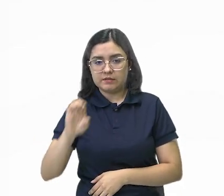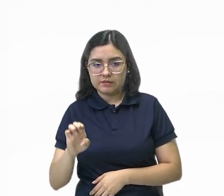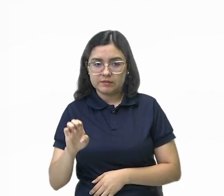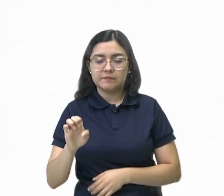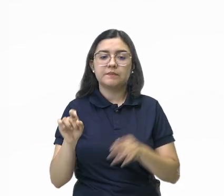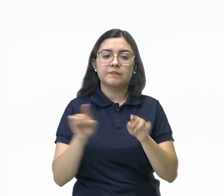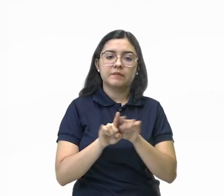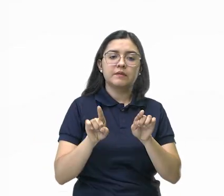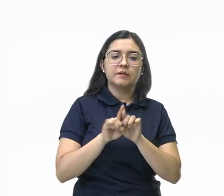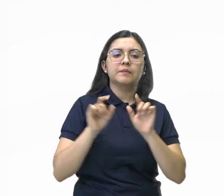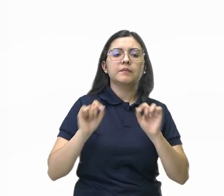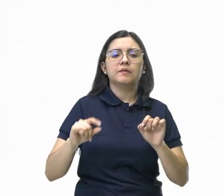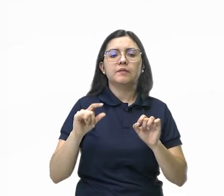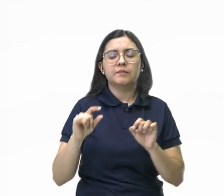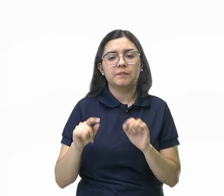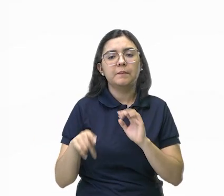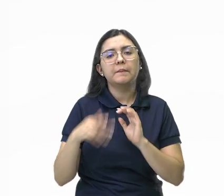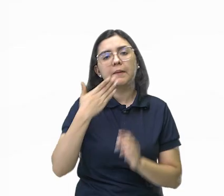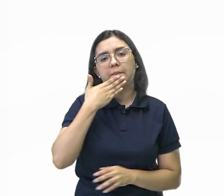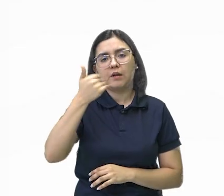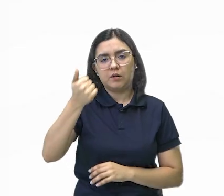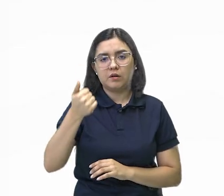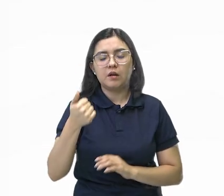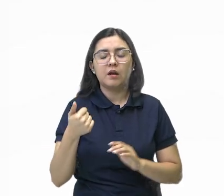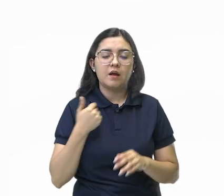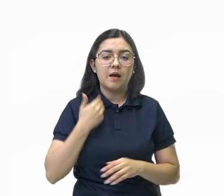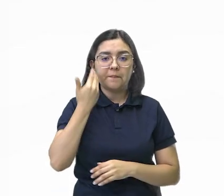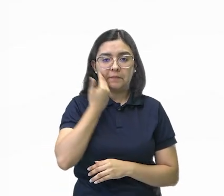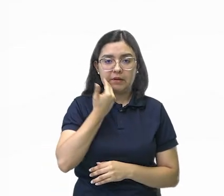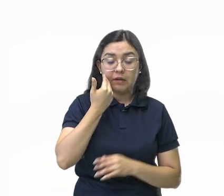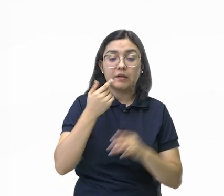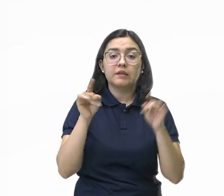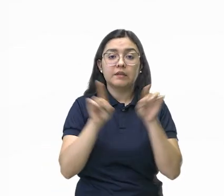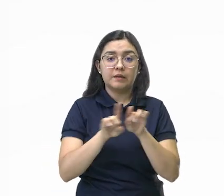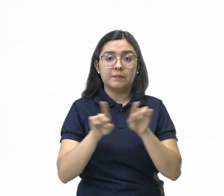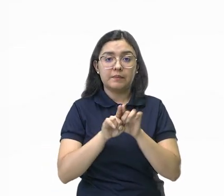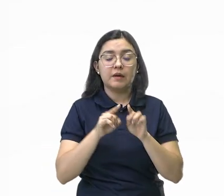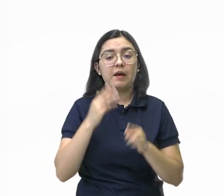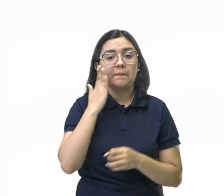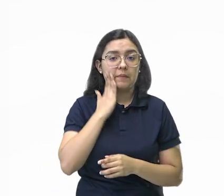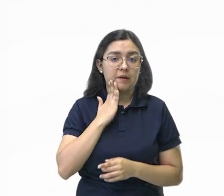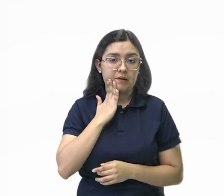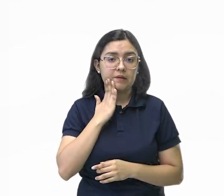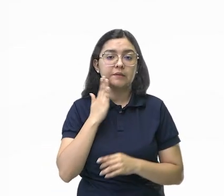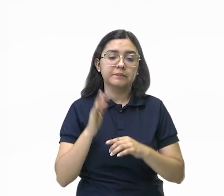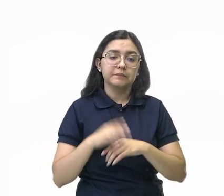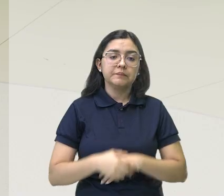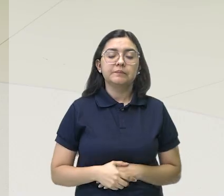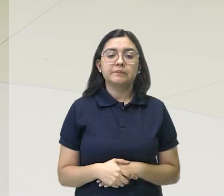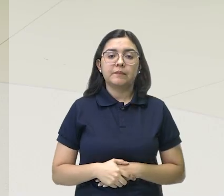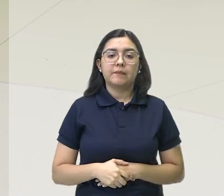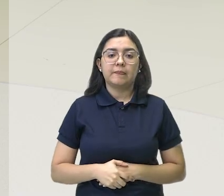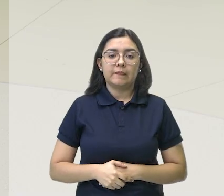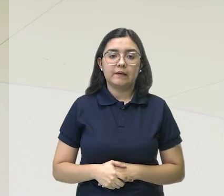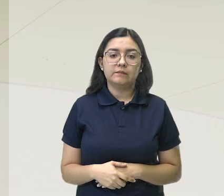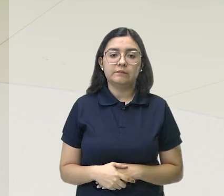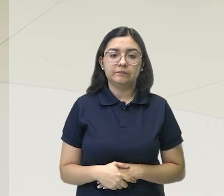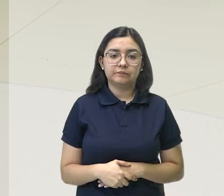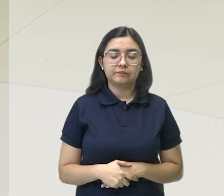vai fazer a indução aí para melhorar o procedimento, né, e clarear a pele no local afetado.